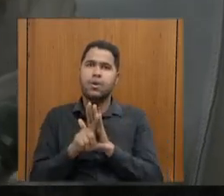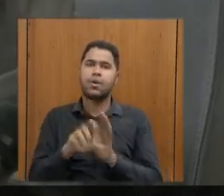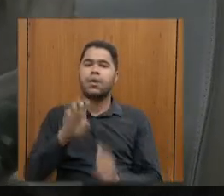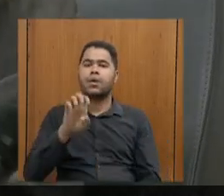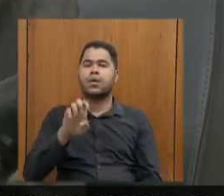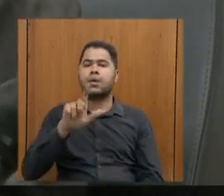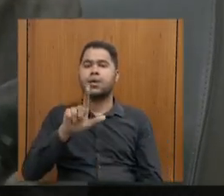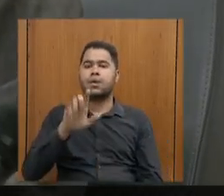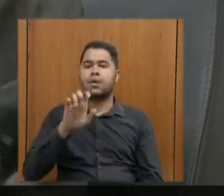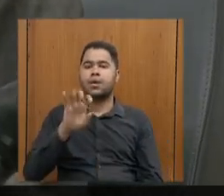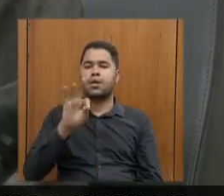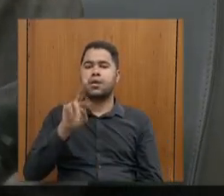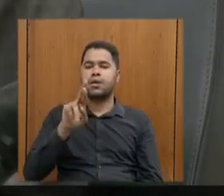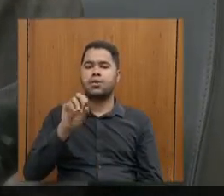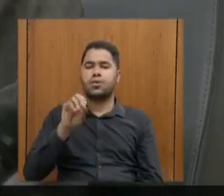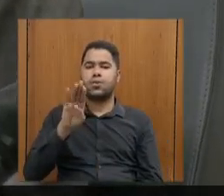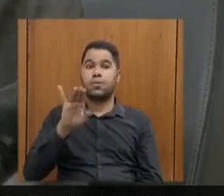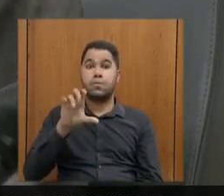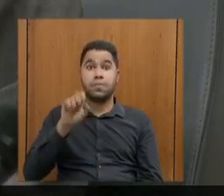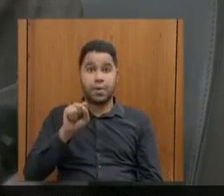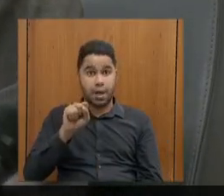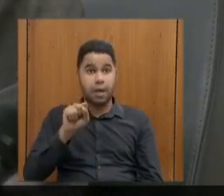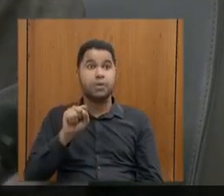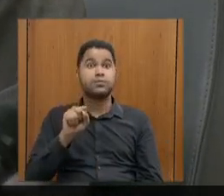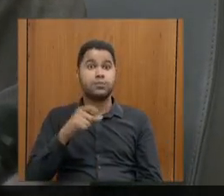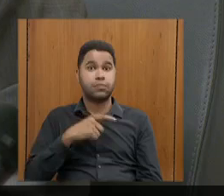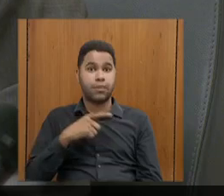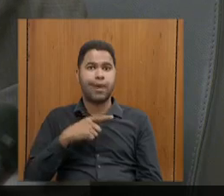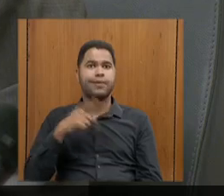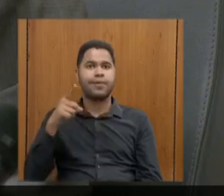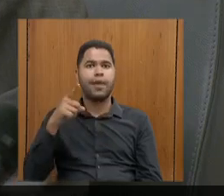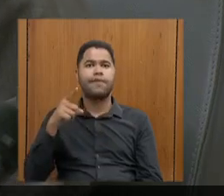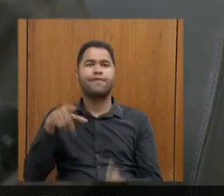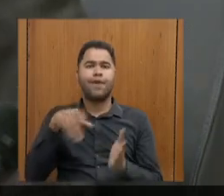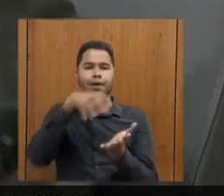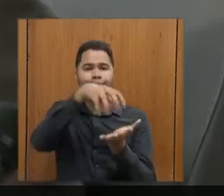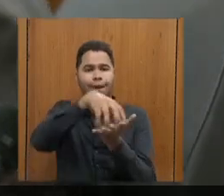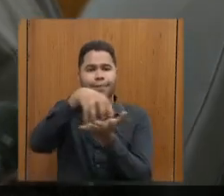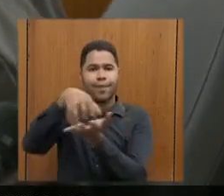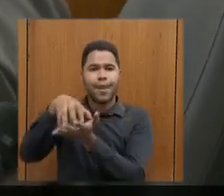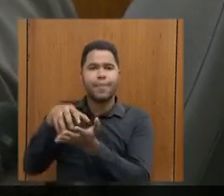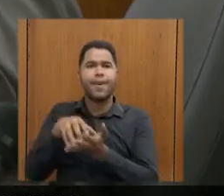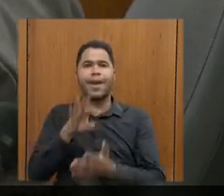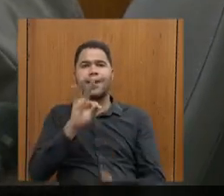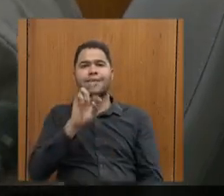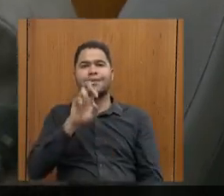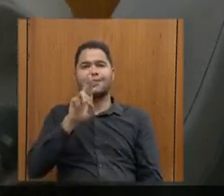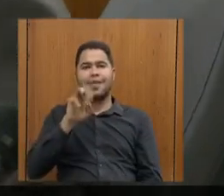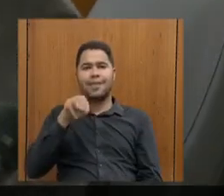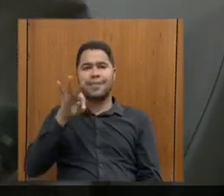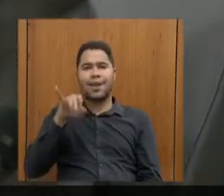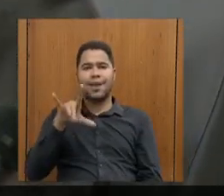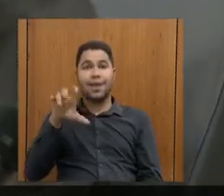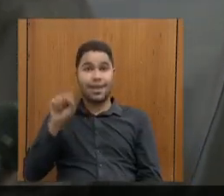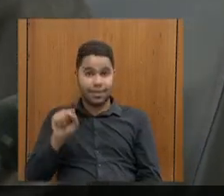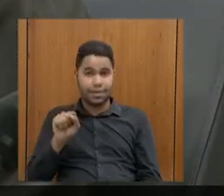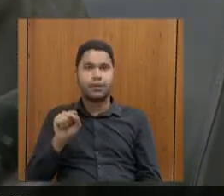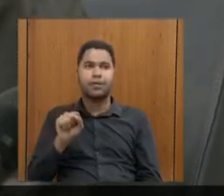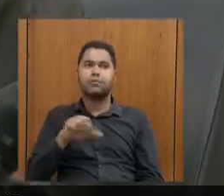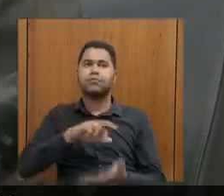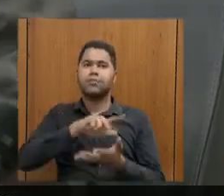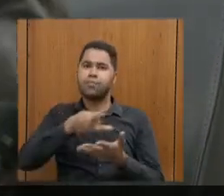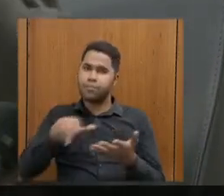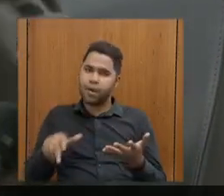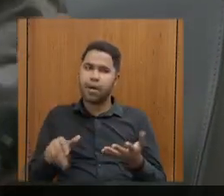Eletrobras É acho que a gente vai ter aí muitas termelétricas que vão ser viabilizados E aí obviamente nós vamos